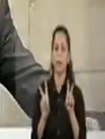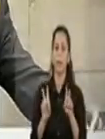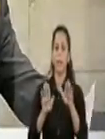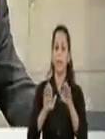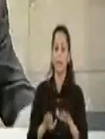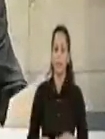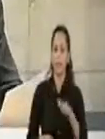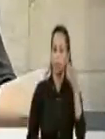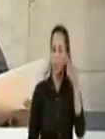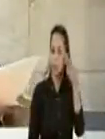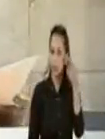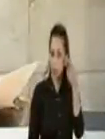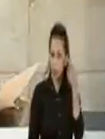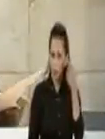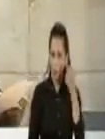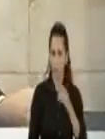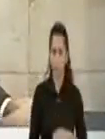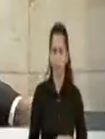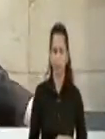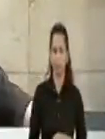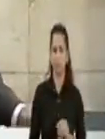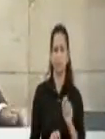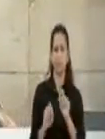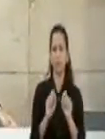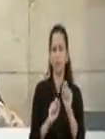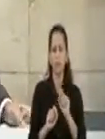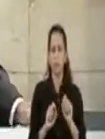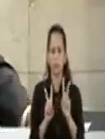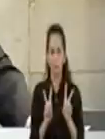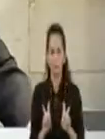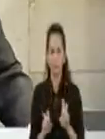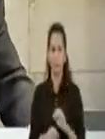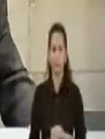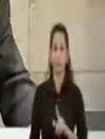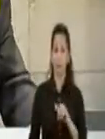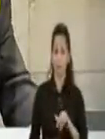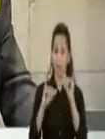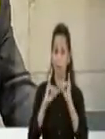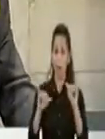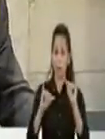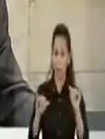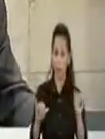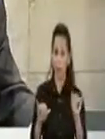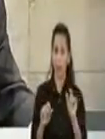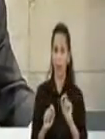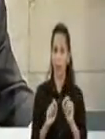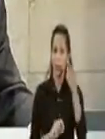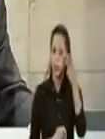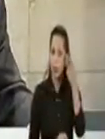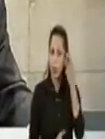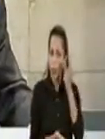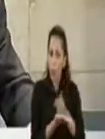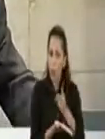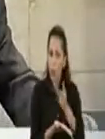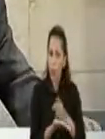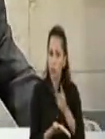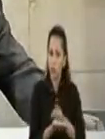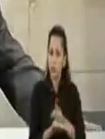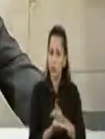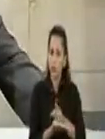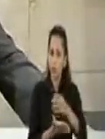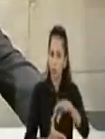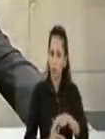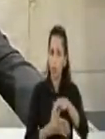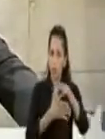Do que se trata isso? Isso aqui é uma campanha para que o prefeito fique no comando da prefeitura até o final do